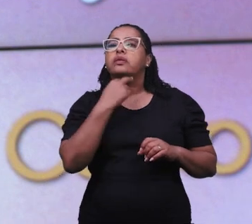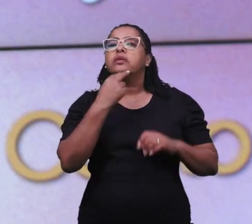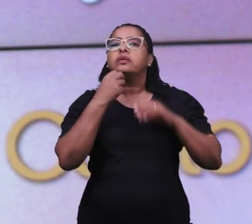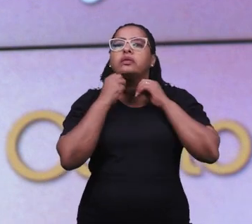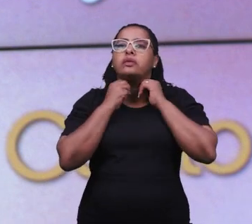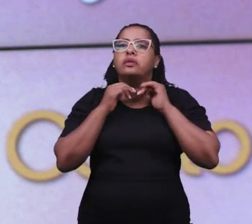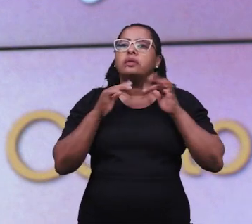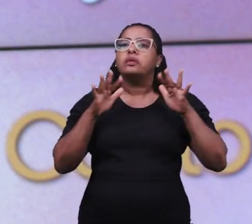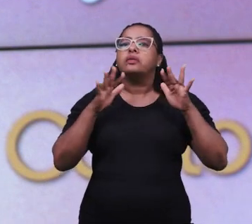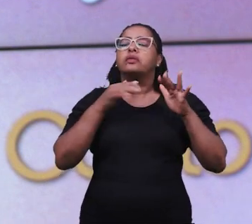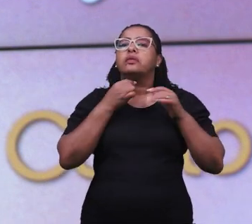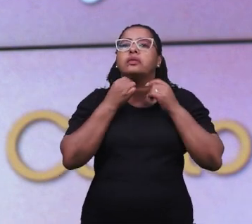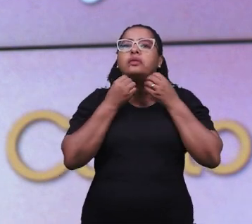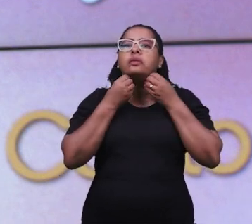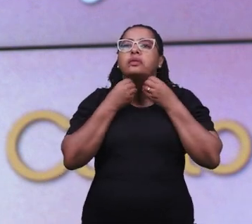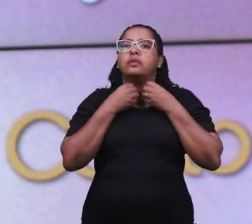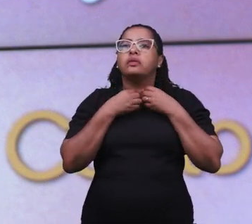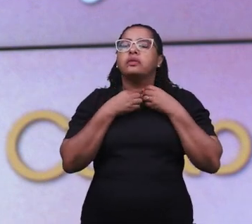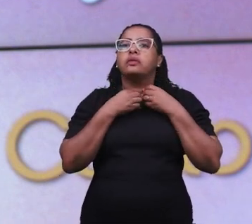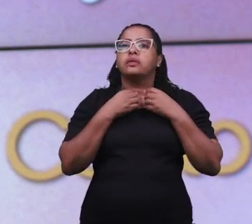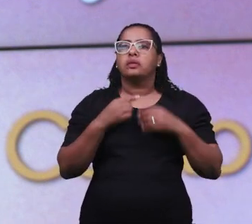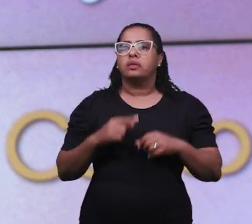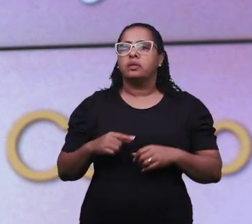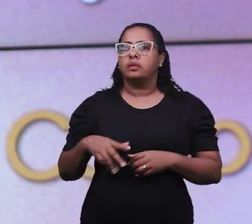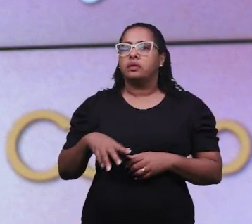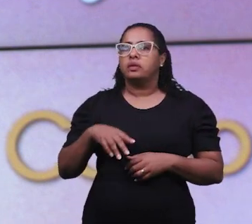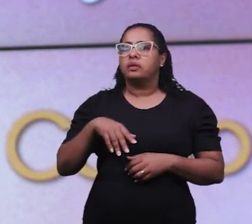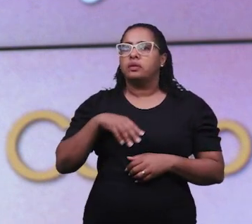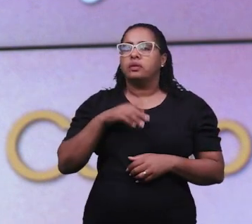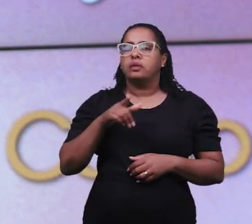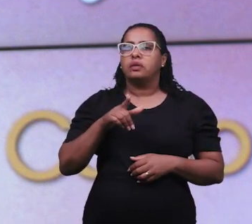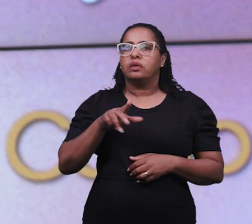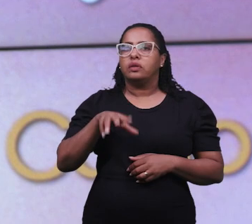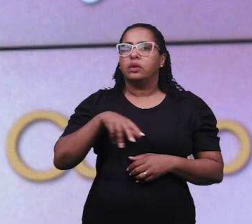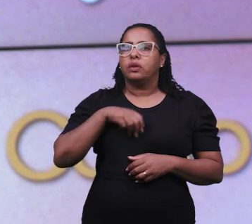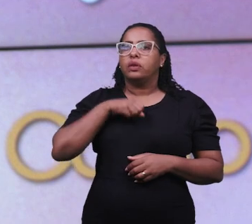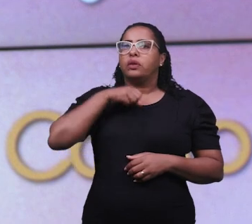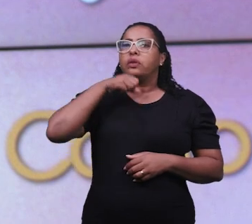se expande e a estrutura de laringe desce. Inspiramos, sugando.